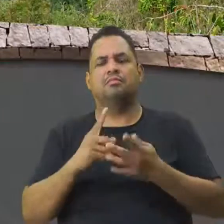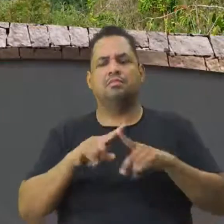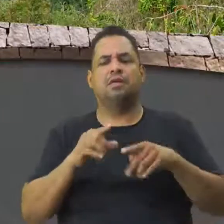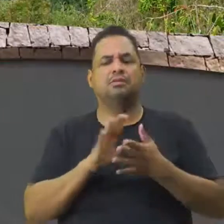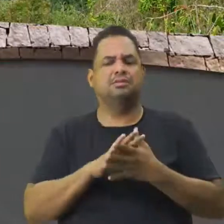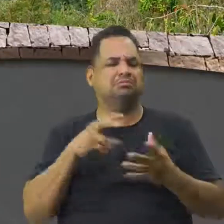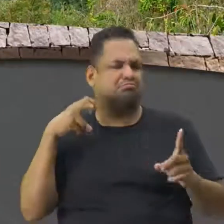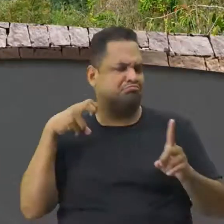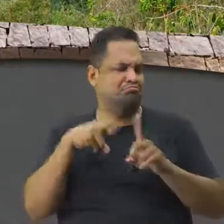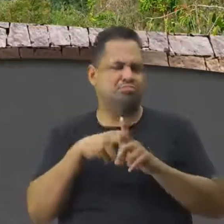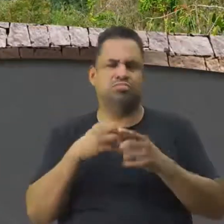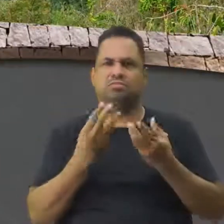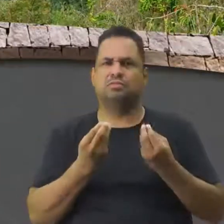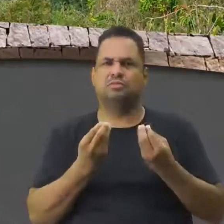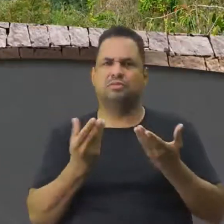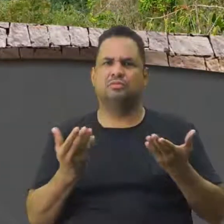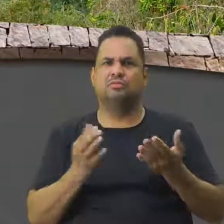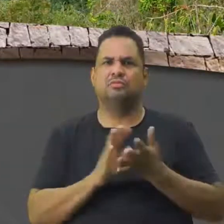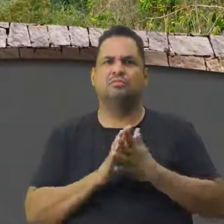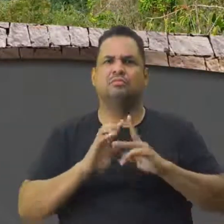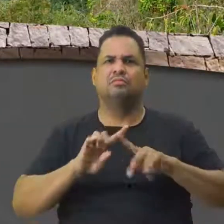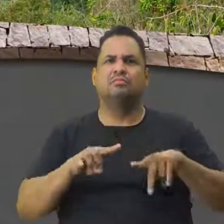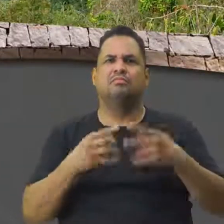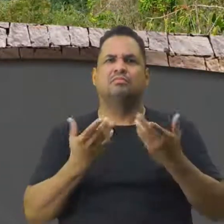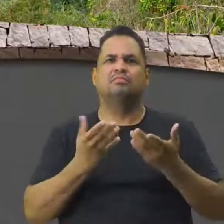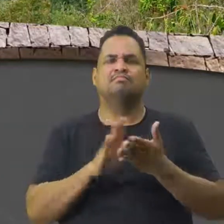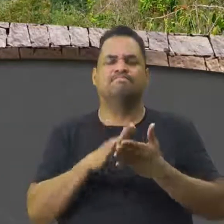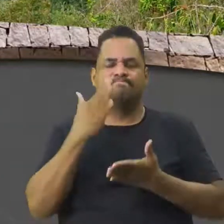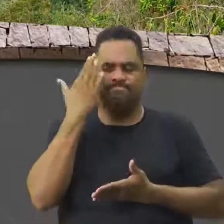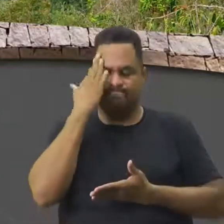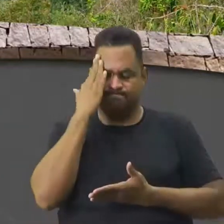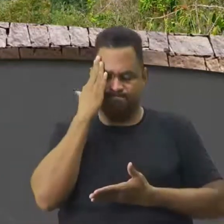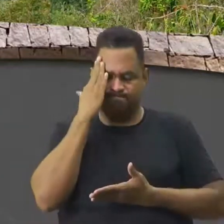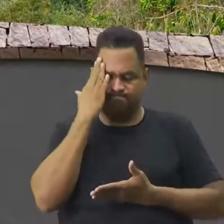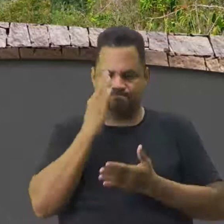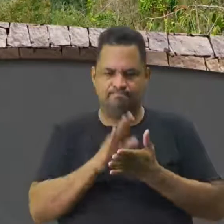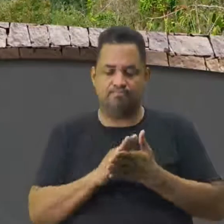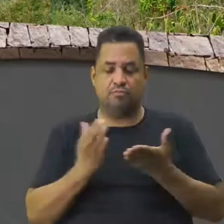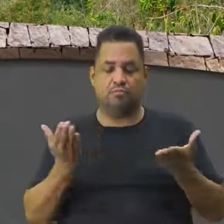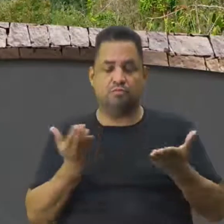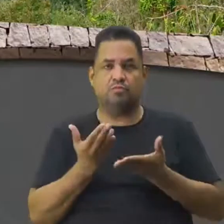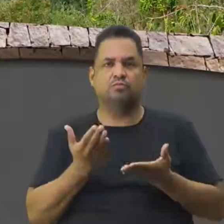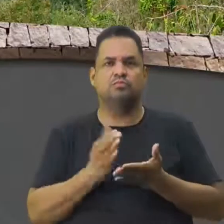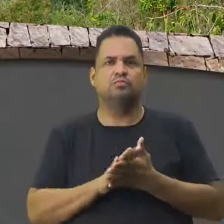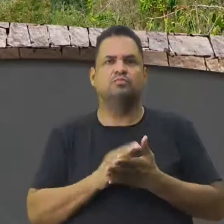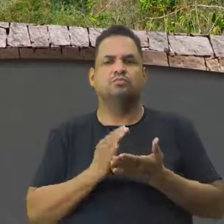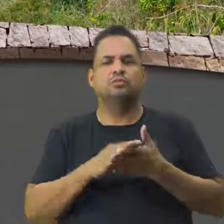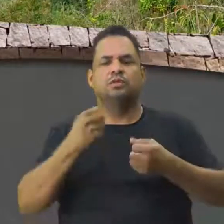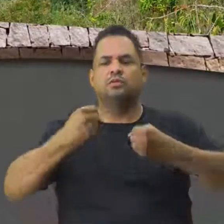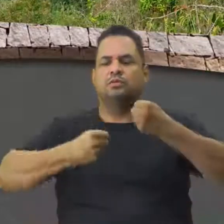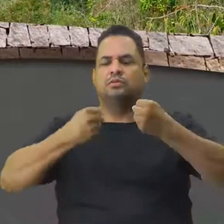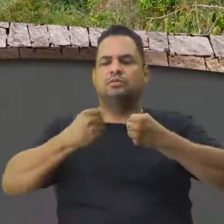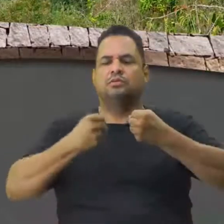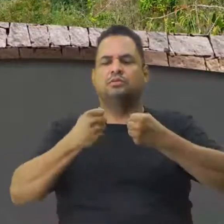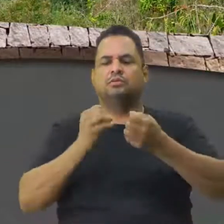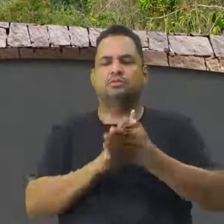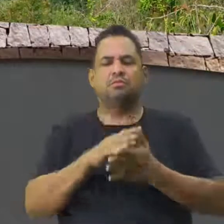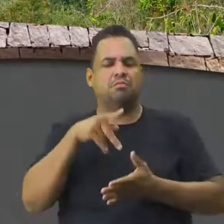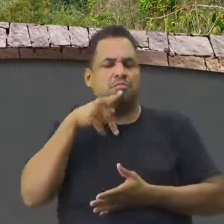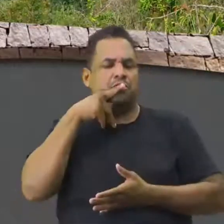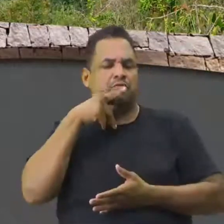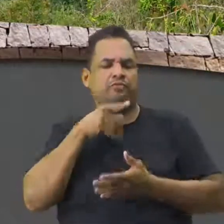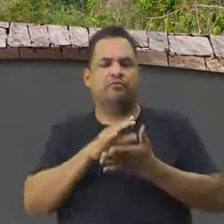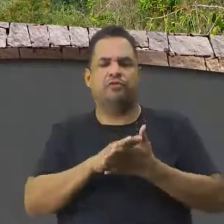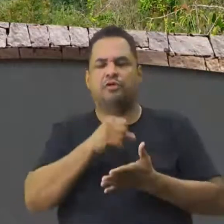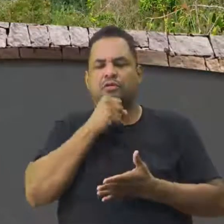Sim. Mas entenda, hoje você pega a BR-364 de Vilhena a Porto Velho, o caminhão